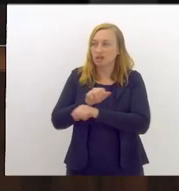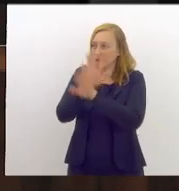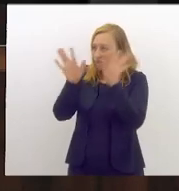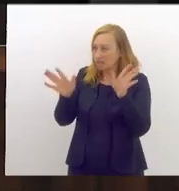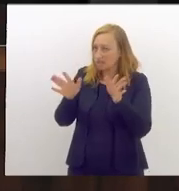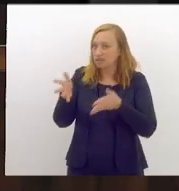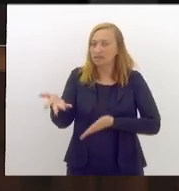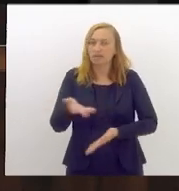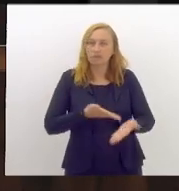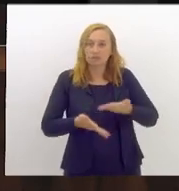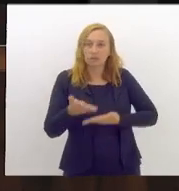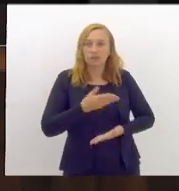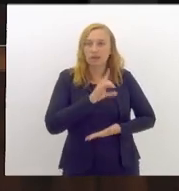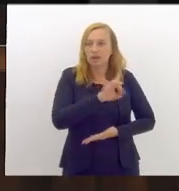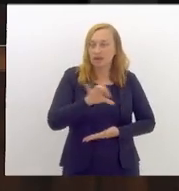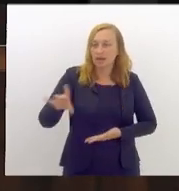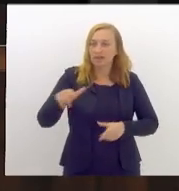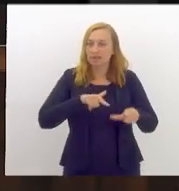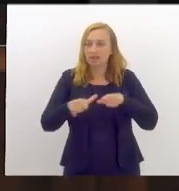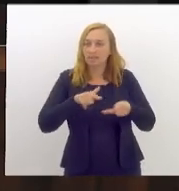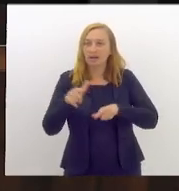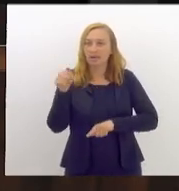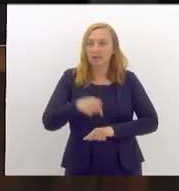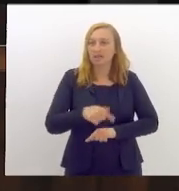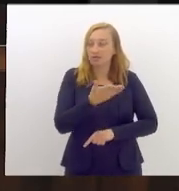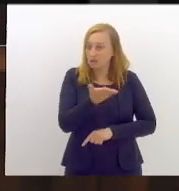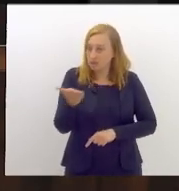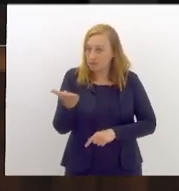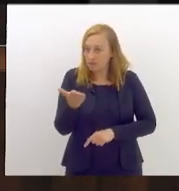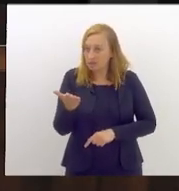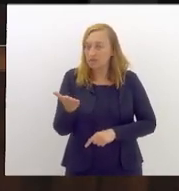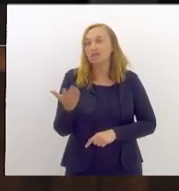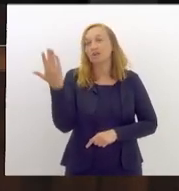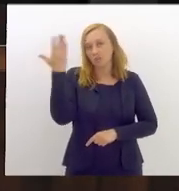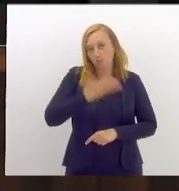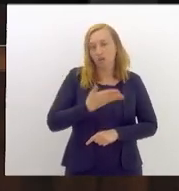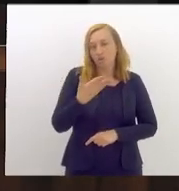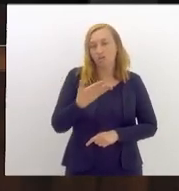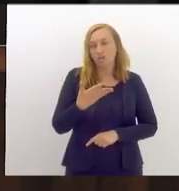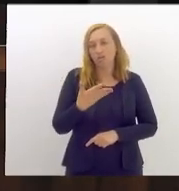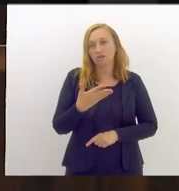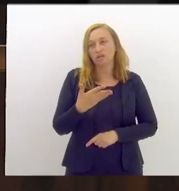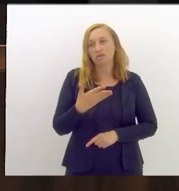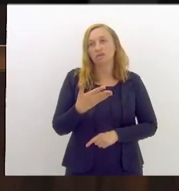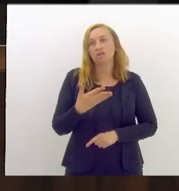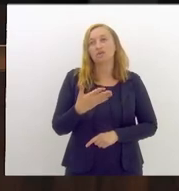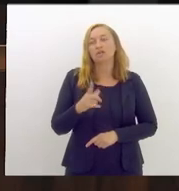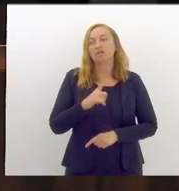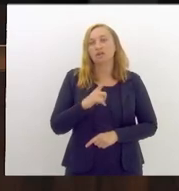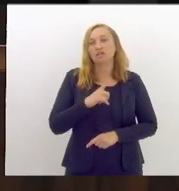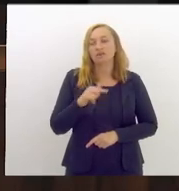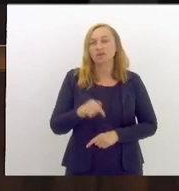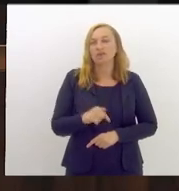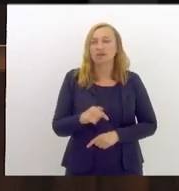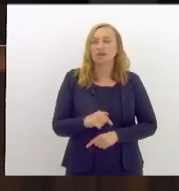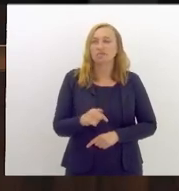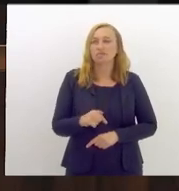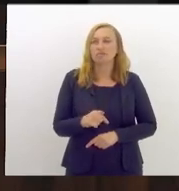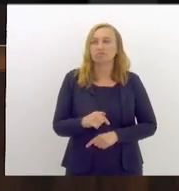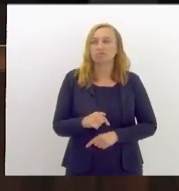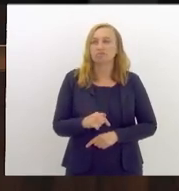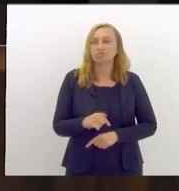muita participação cada mandato aqui vocês são provas disso cada mandato teve aqui é